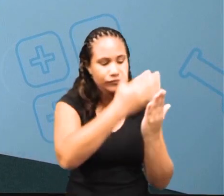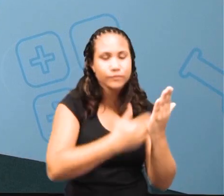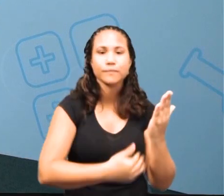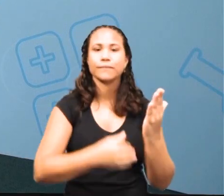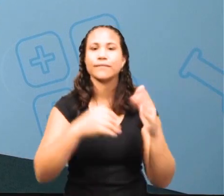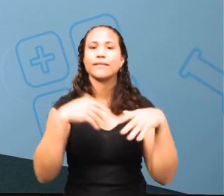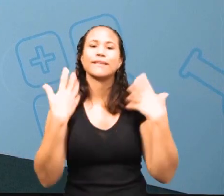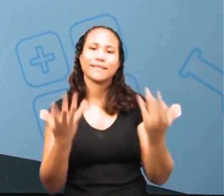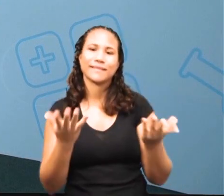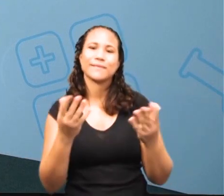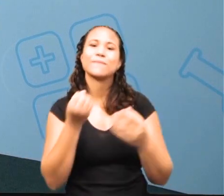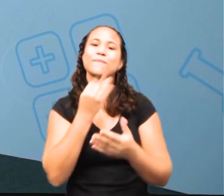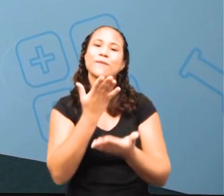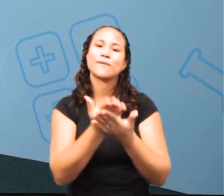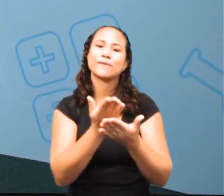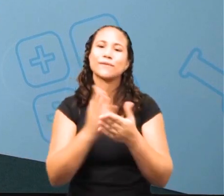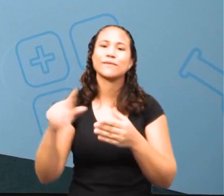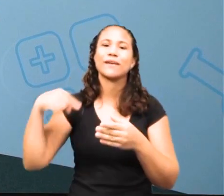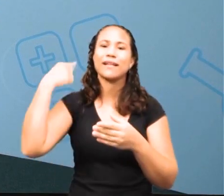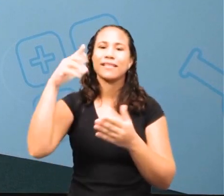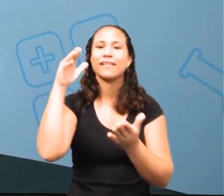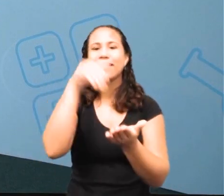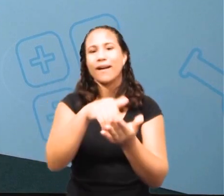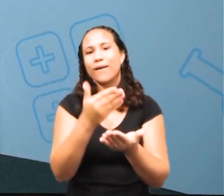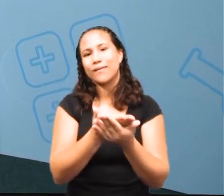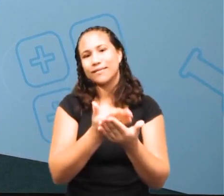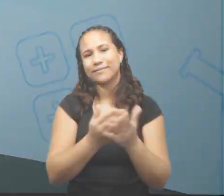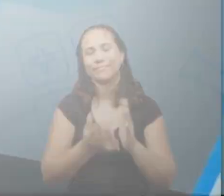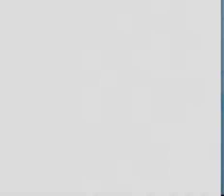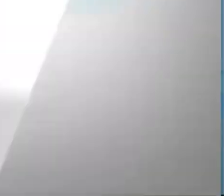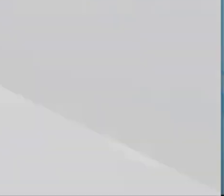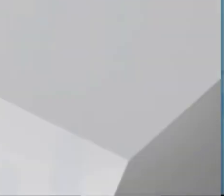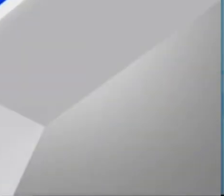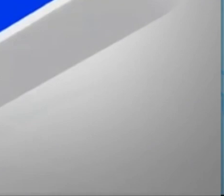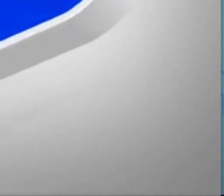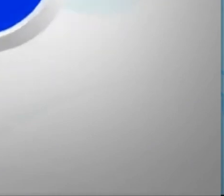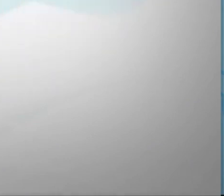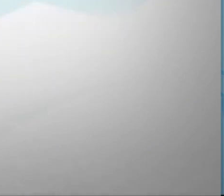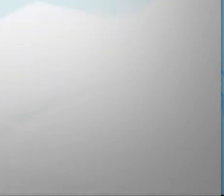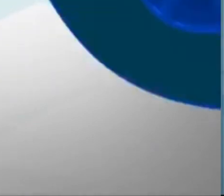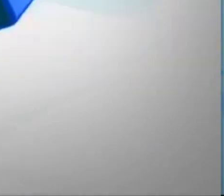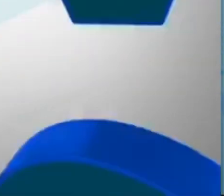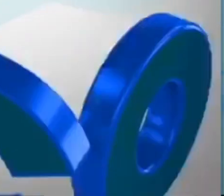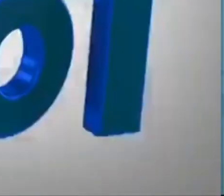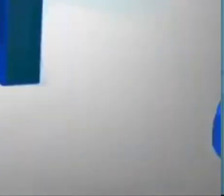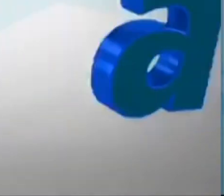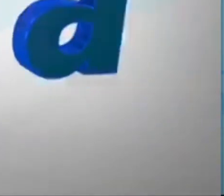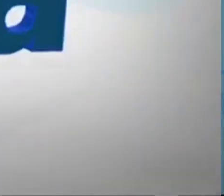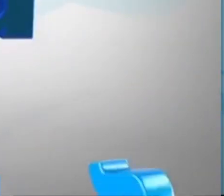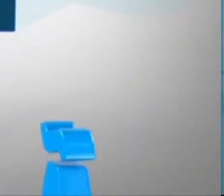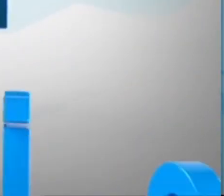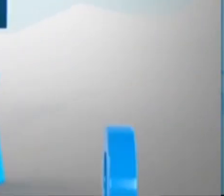Então, é isso aí, pessoal. Bons estudos e até a próxima aula.